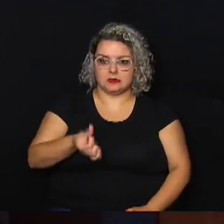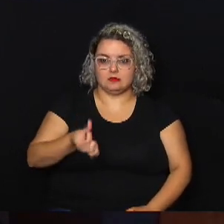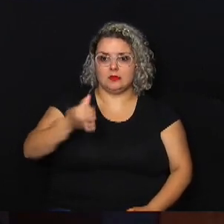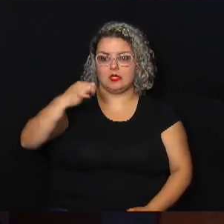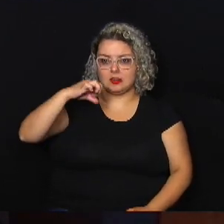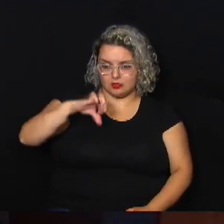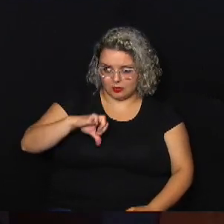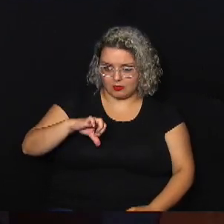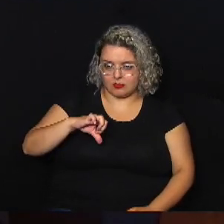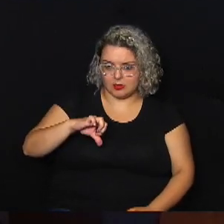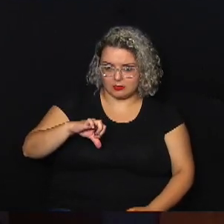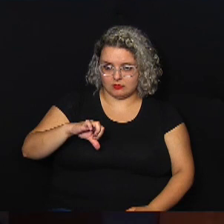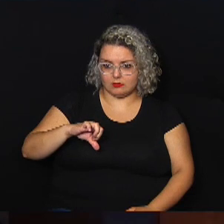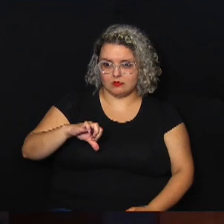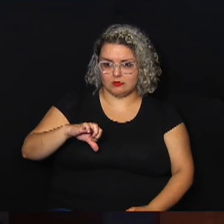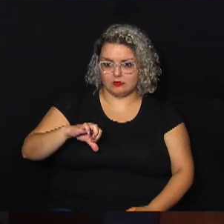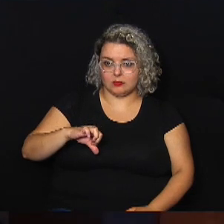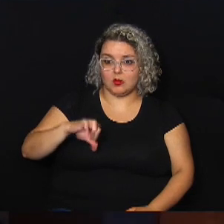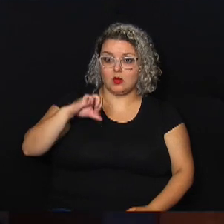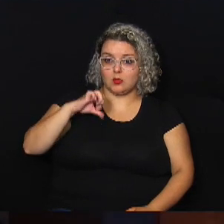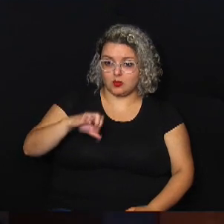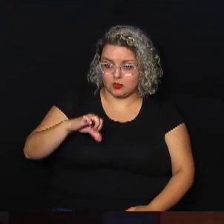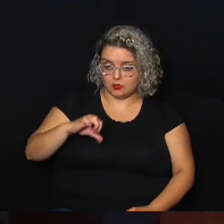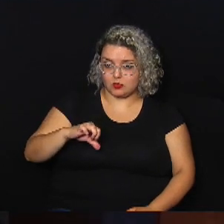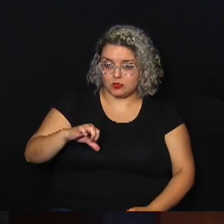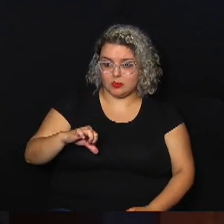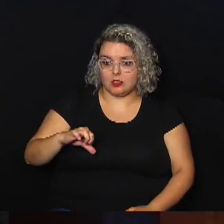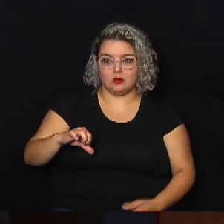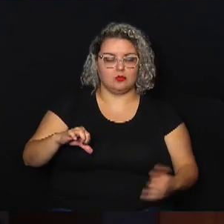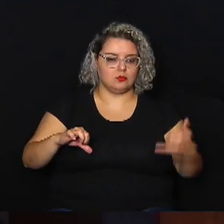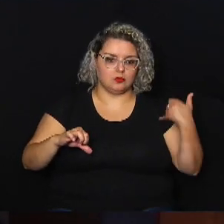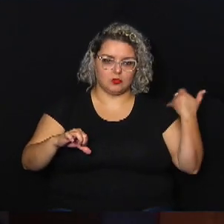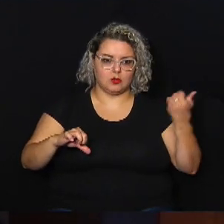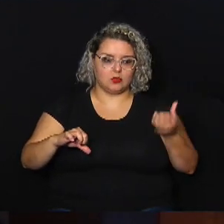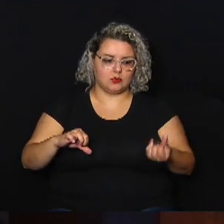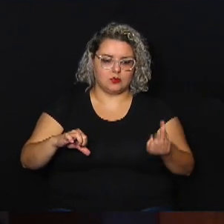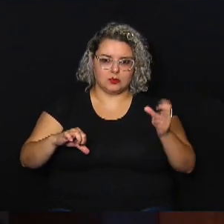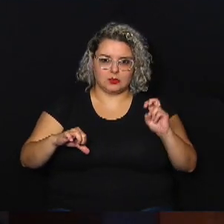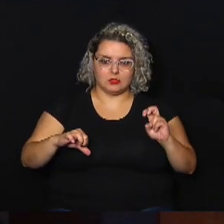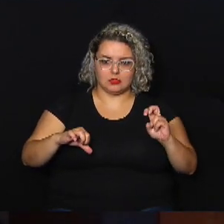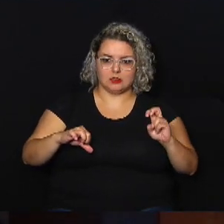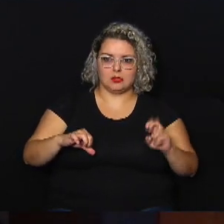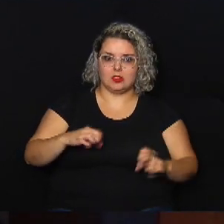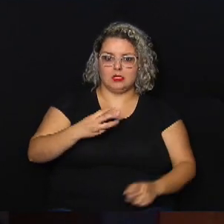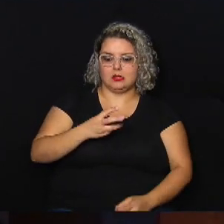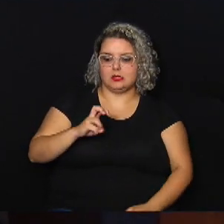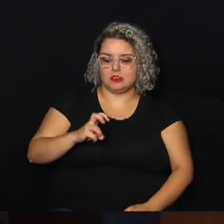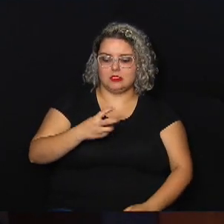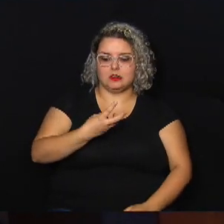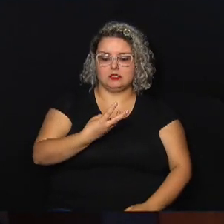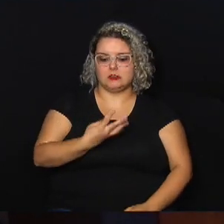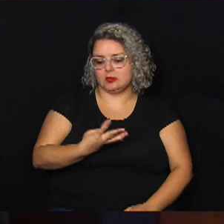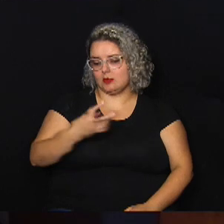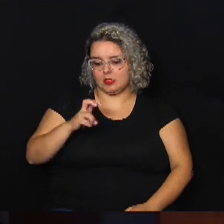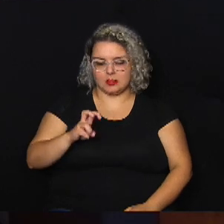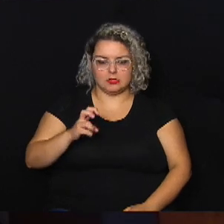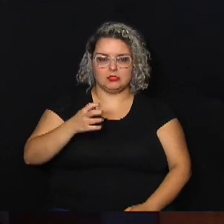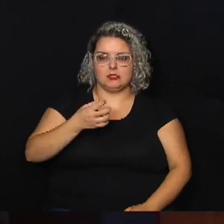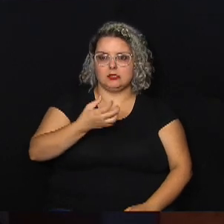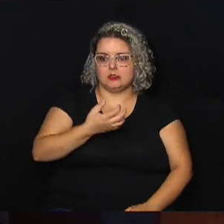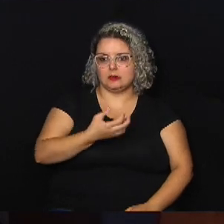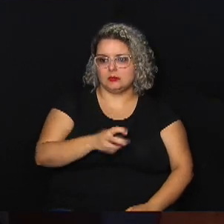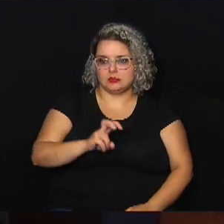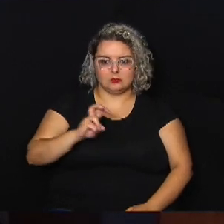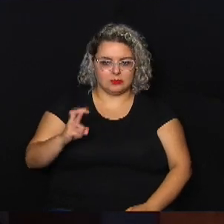9. Um 9 seria com 65 anos. Você pega a partir de 35, de 10 em 10 anos. E isso vai te dando um